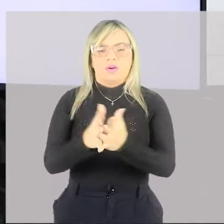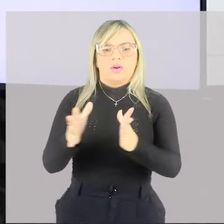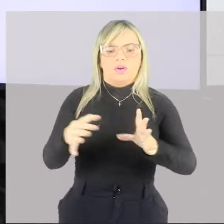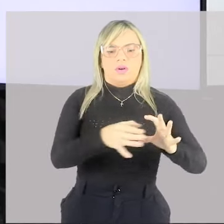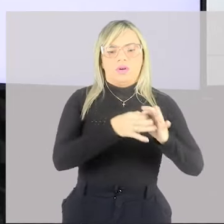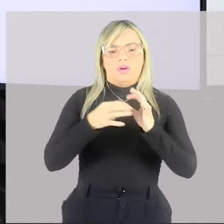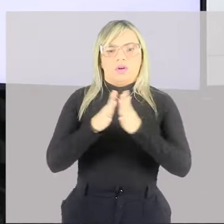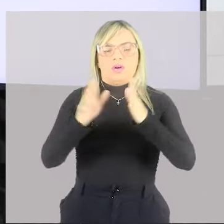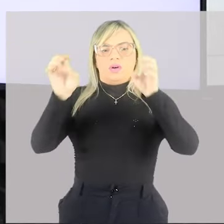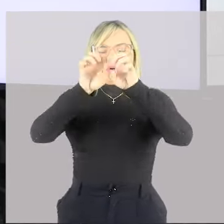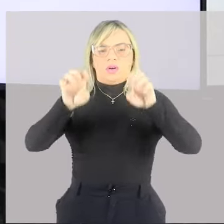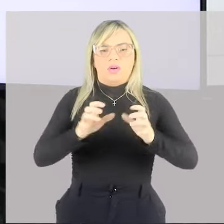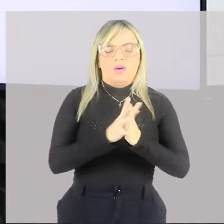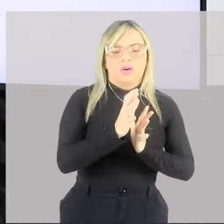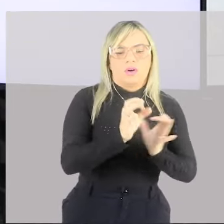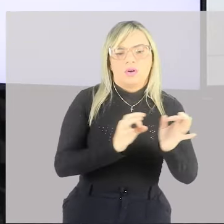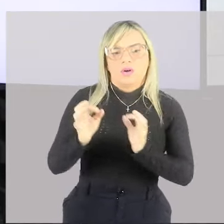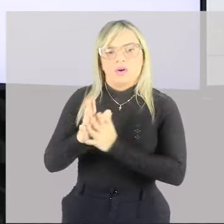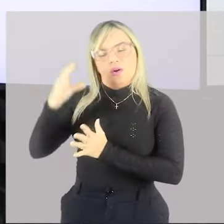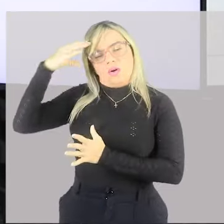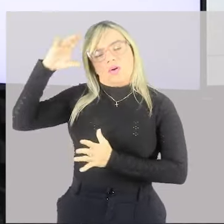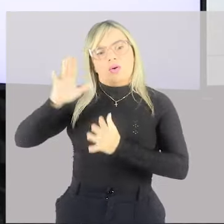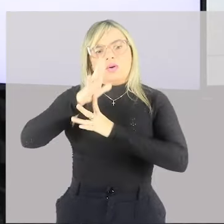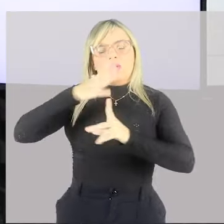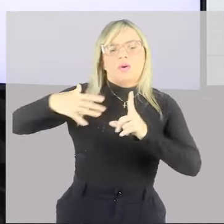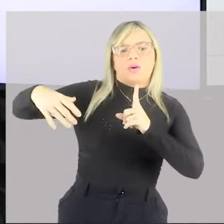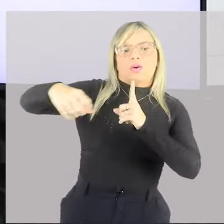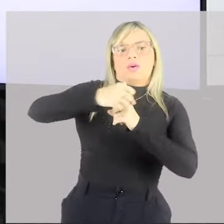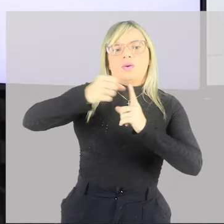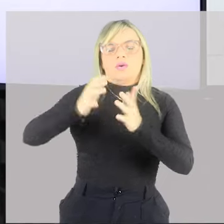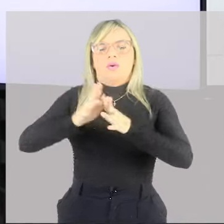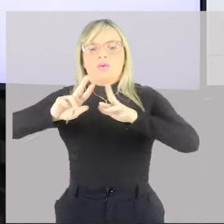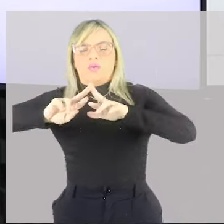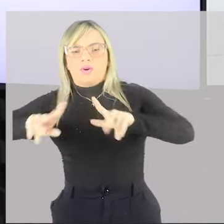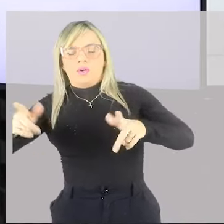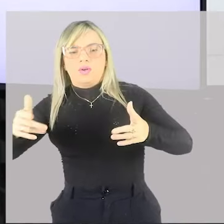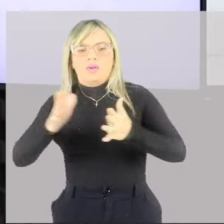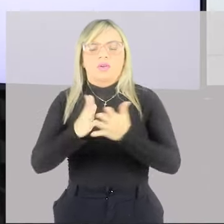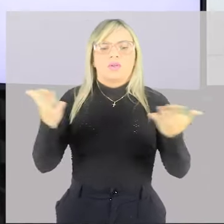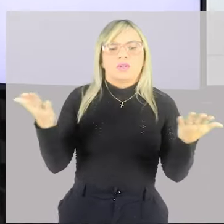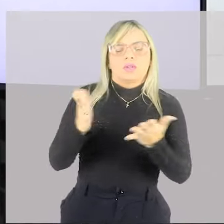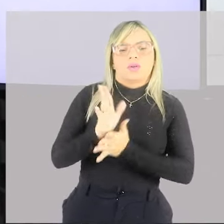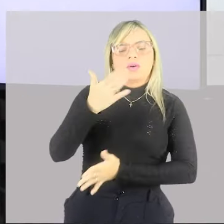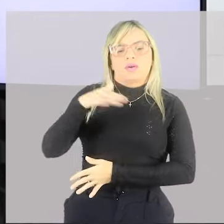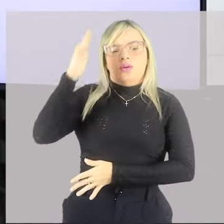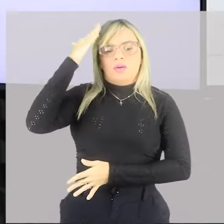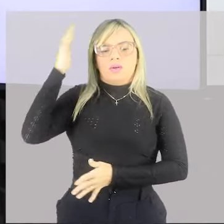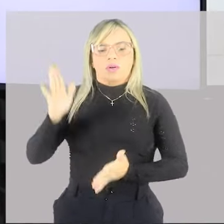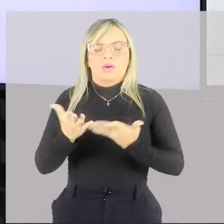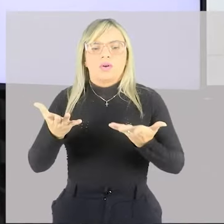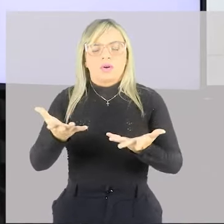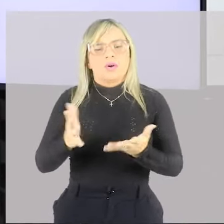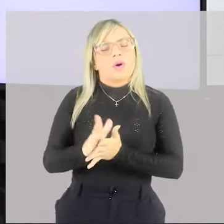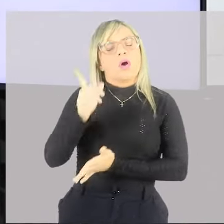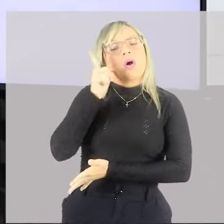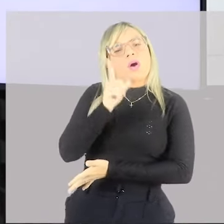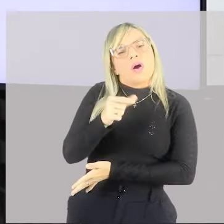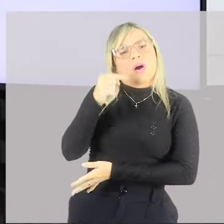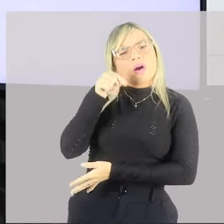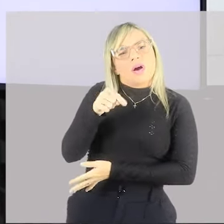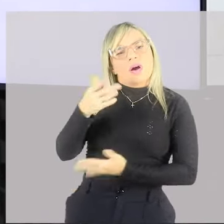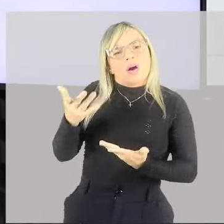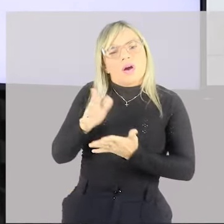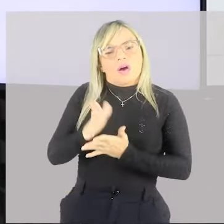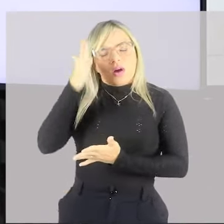estruturas culturais de organização social bem diferentes do que são hoje e a gente consegue saber disso através de